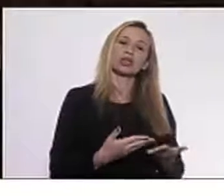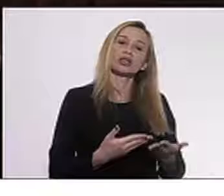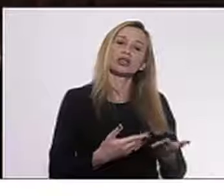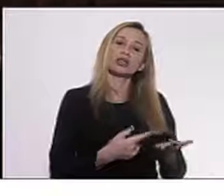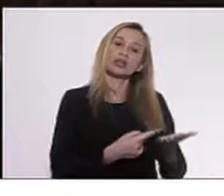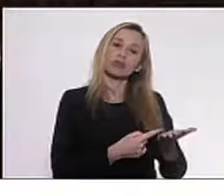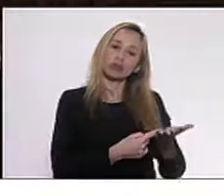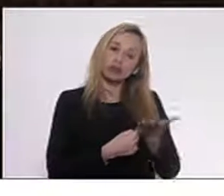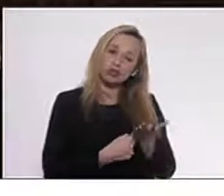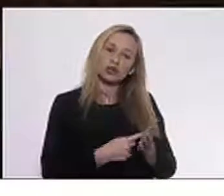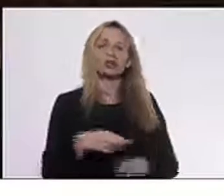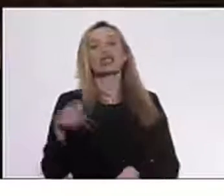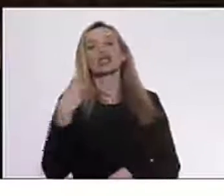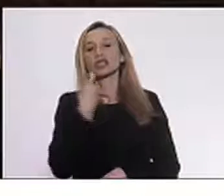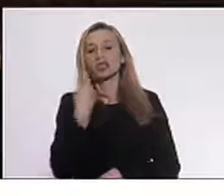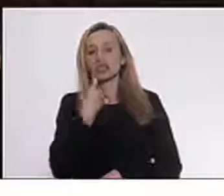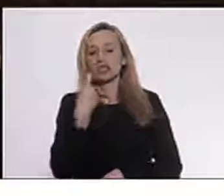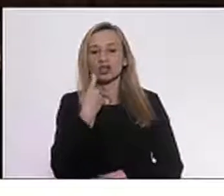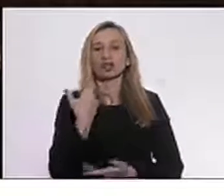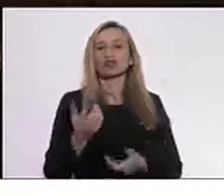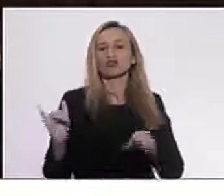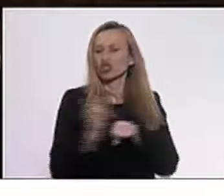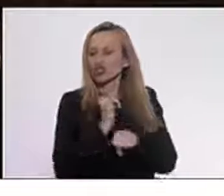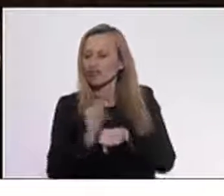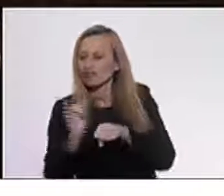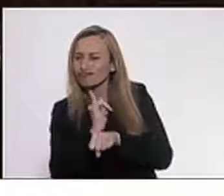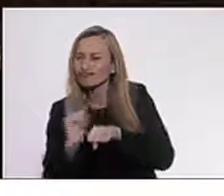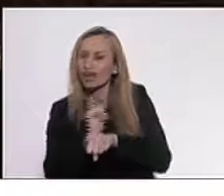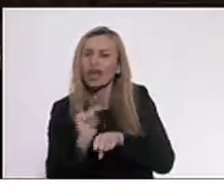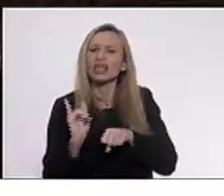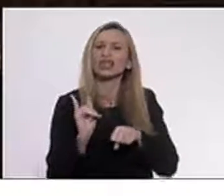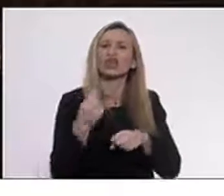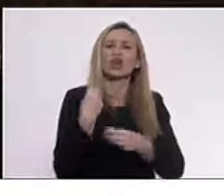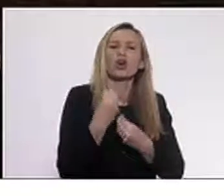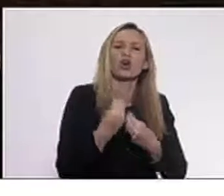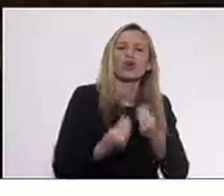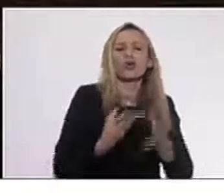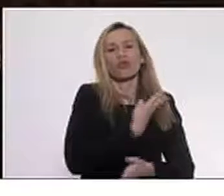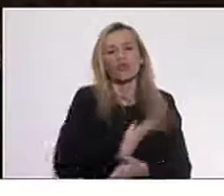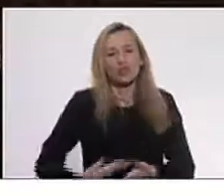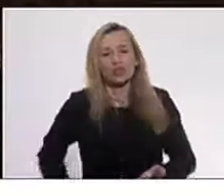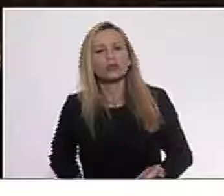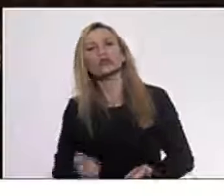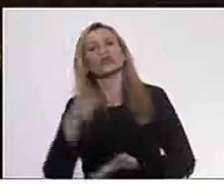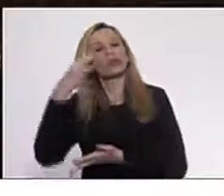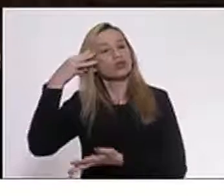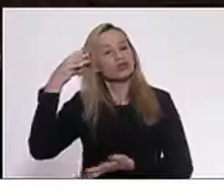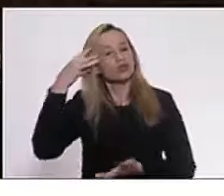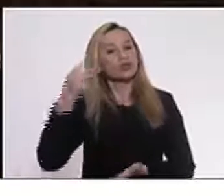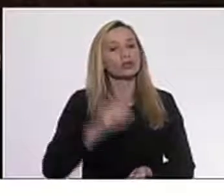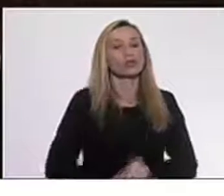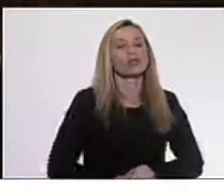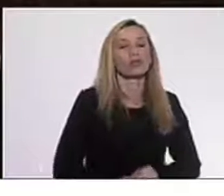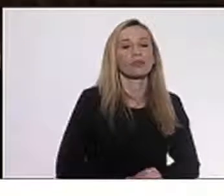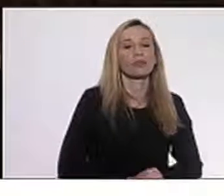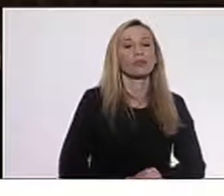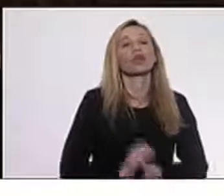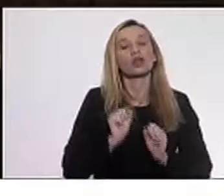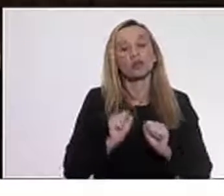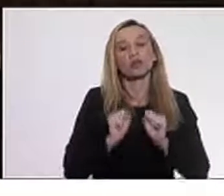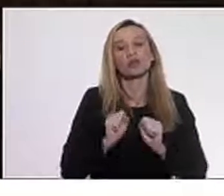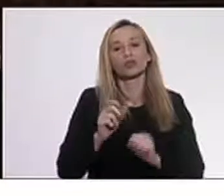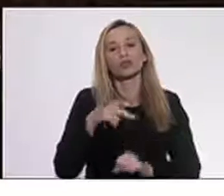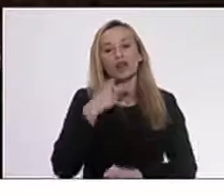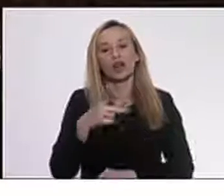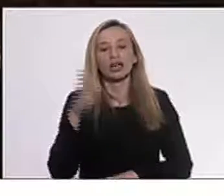sexta-feira, fazendo uma articulação com o governador Wilson Witzel, com quem pude